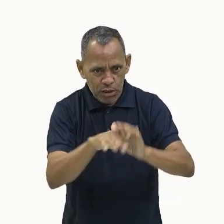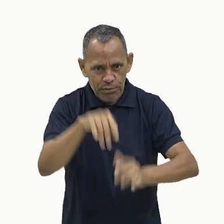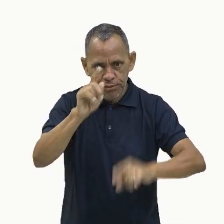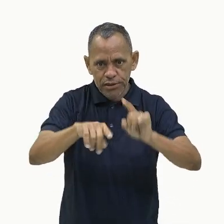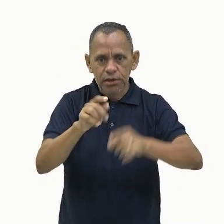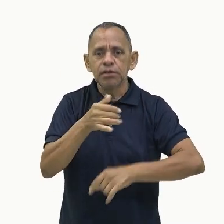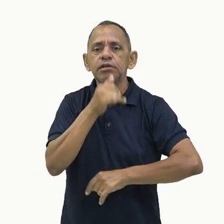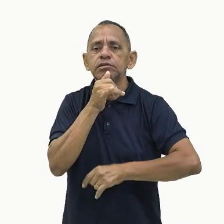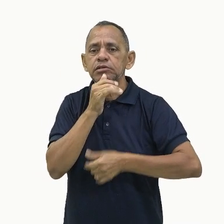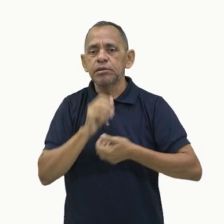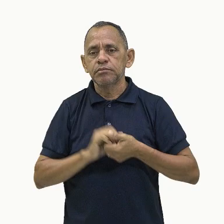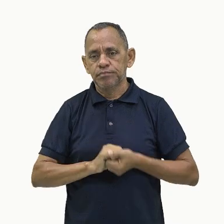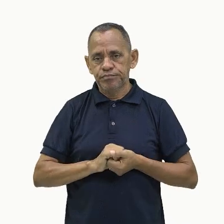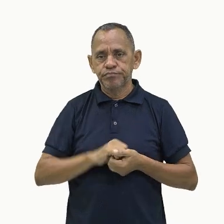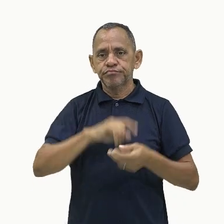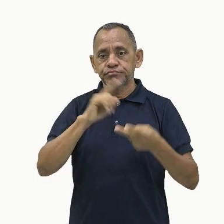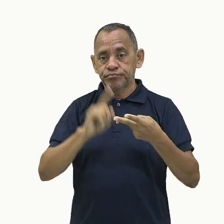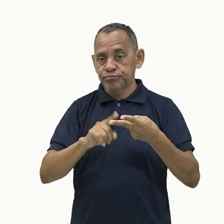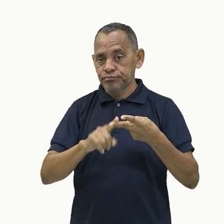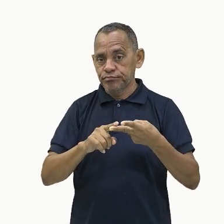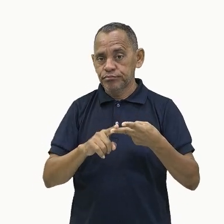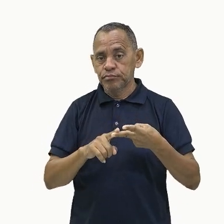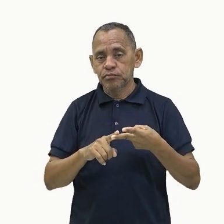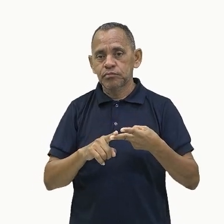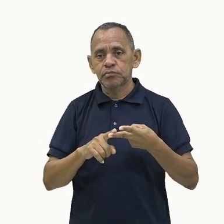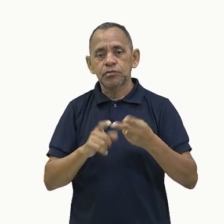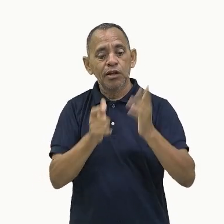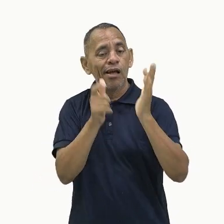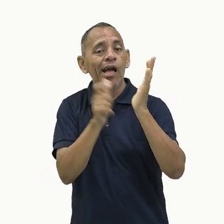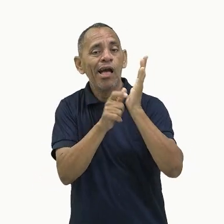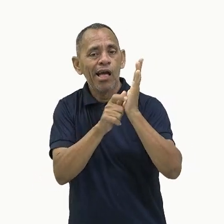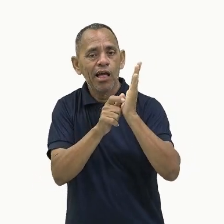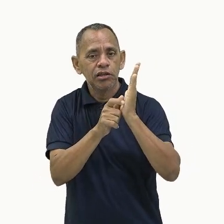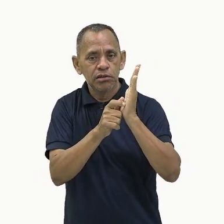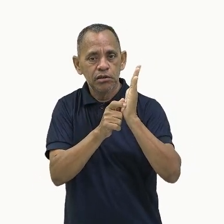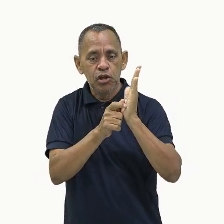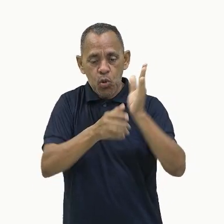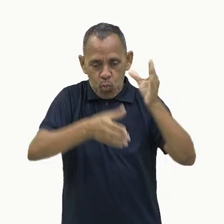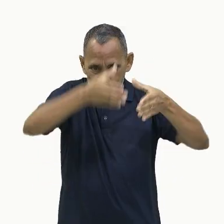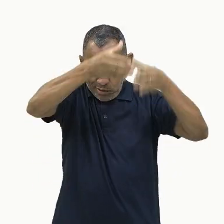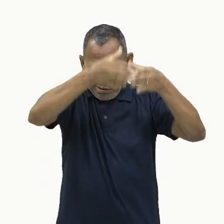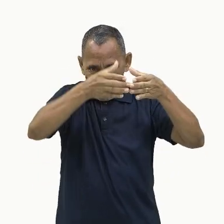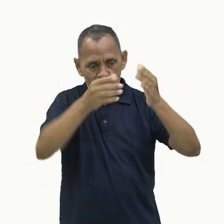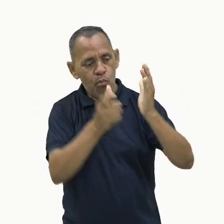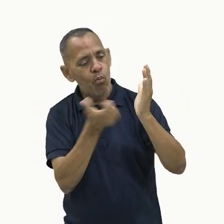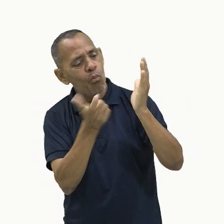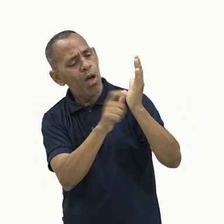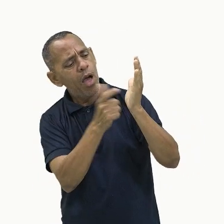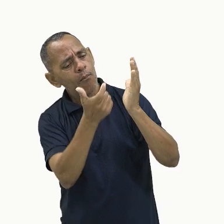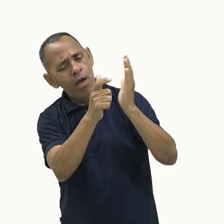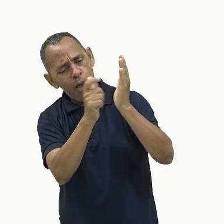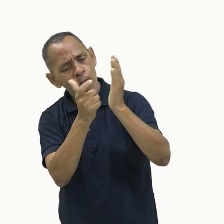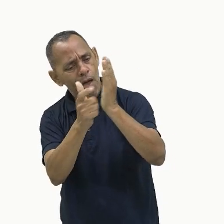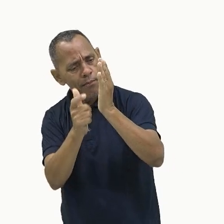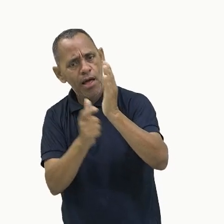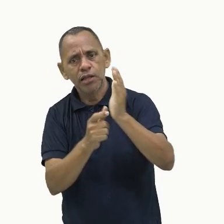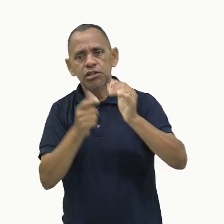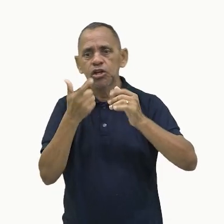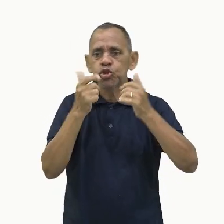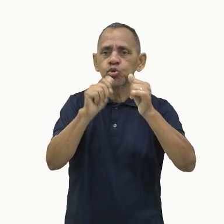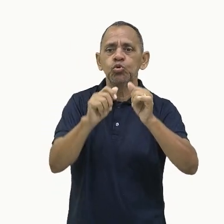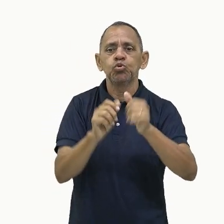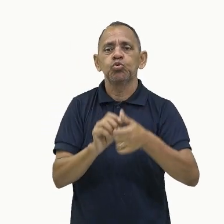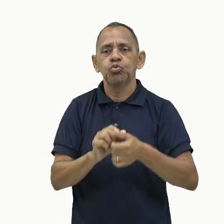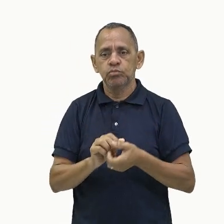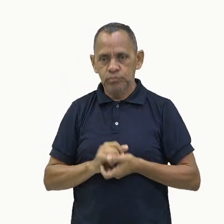de colocar esse S em prática é etiquetar os potes de mantimentos. Assim, eles ficam visualmente claros o que tem dentro de cada um